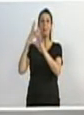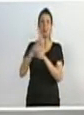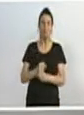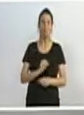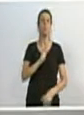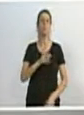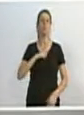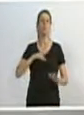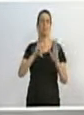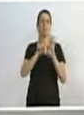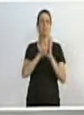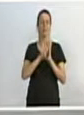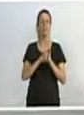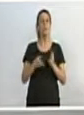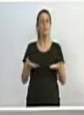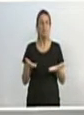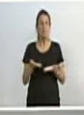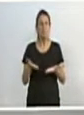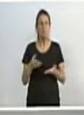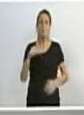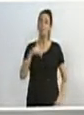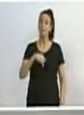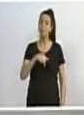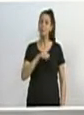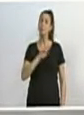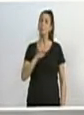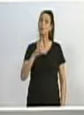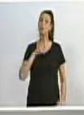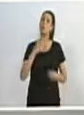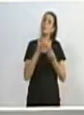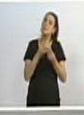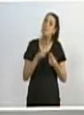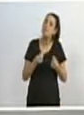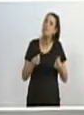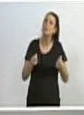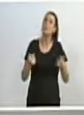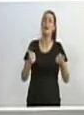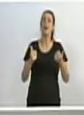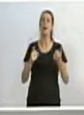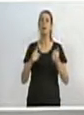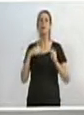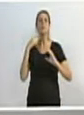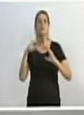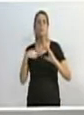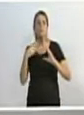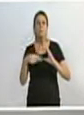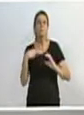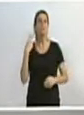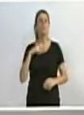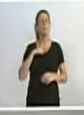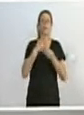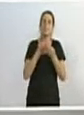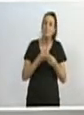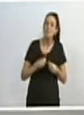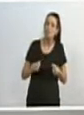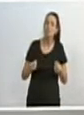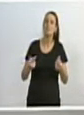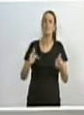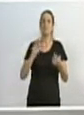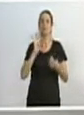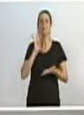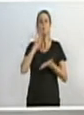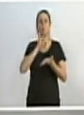anos, finalmente, tivemos a sensibilidade dos legisladores dessa cidade de